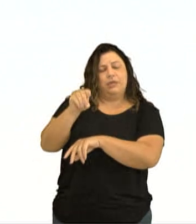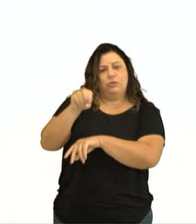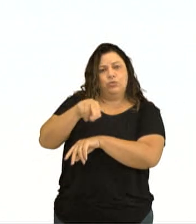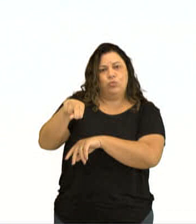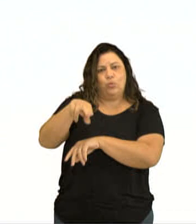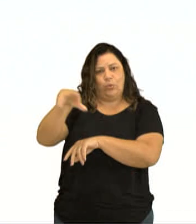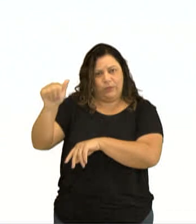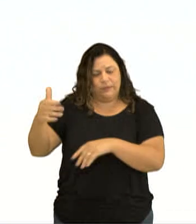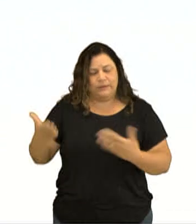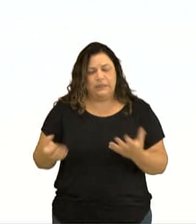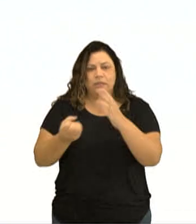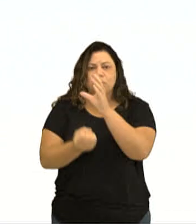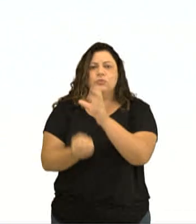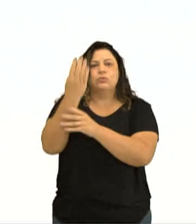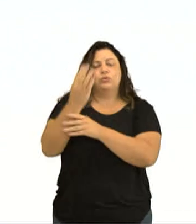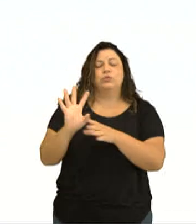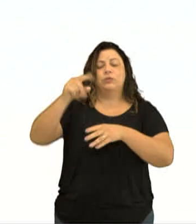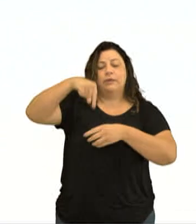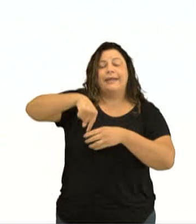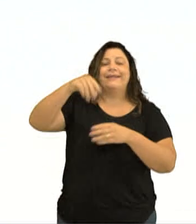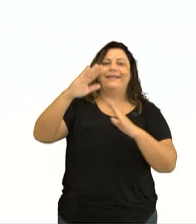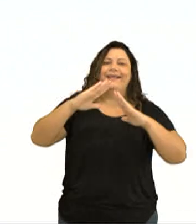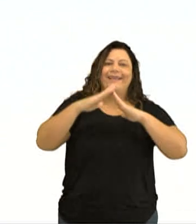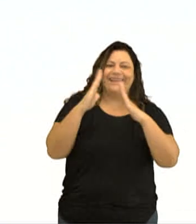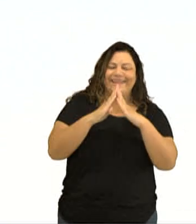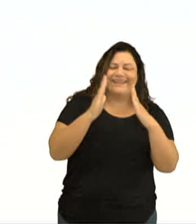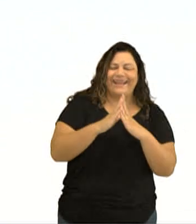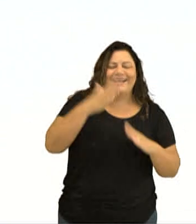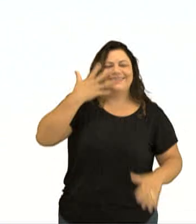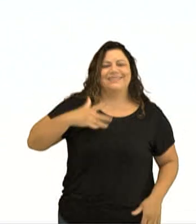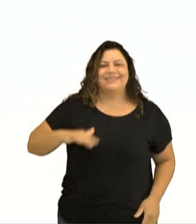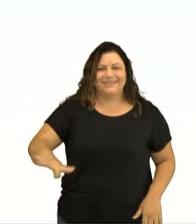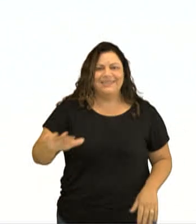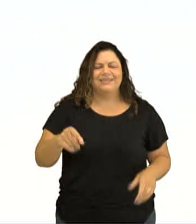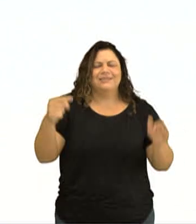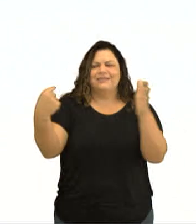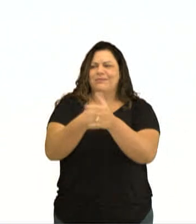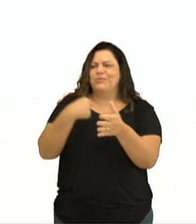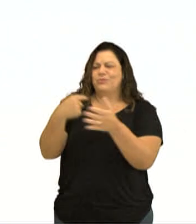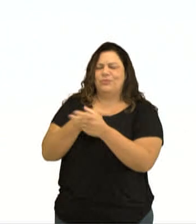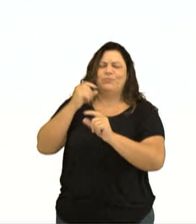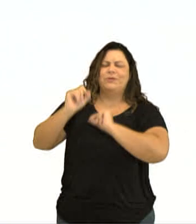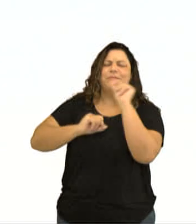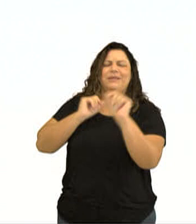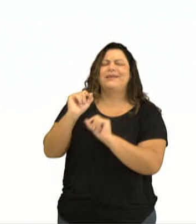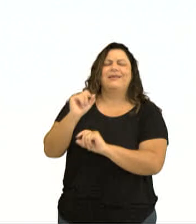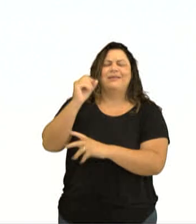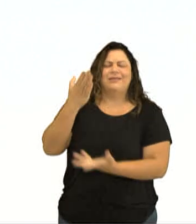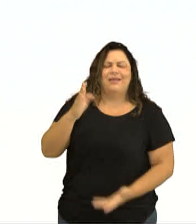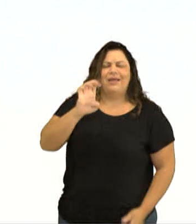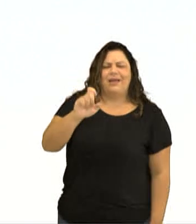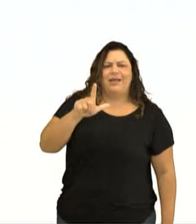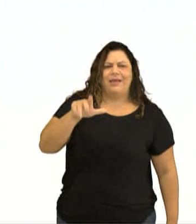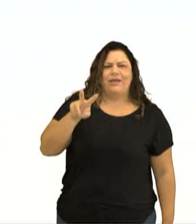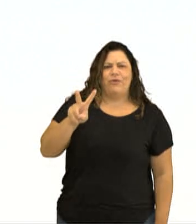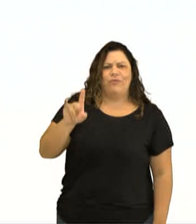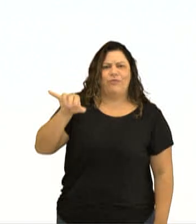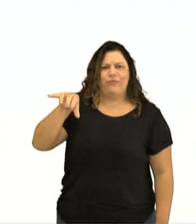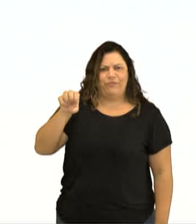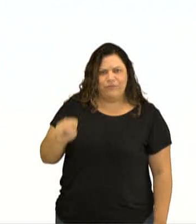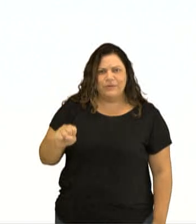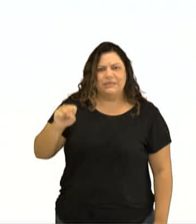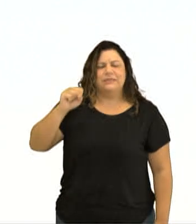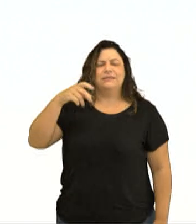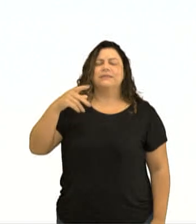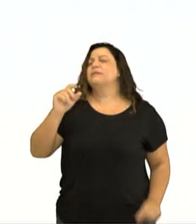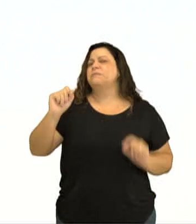casa, quando ele, ainda muito pequeno, me perguntou quem era Elvis Presley. É bom por